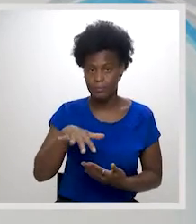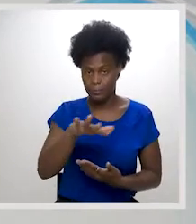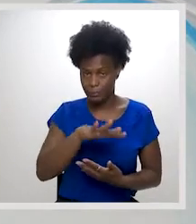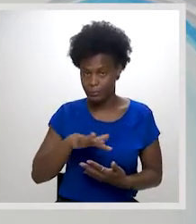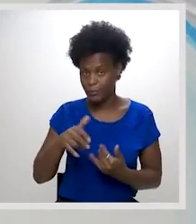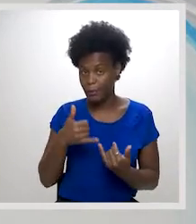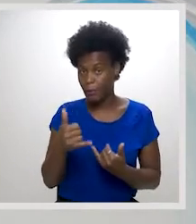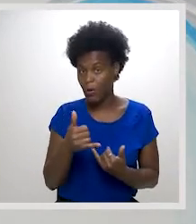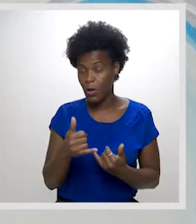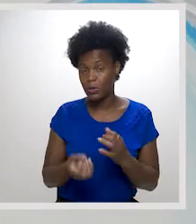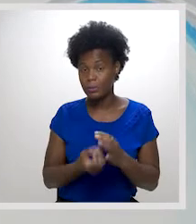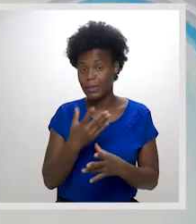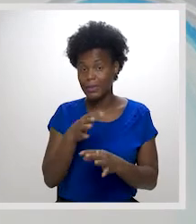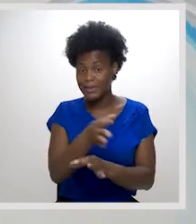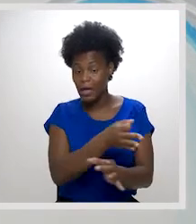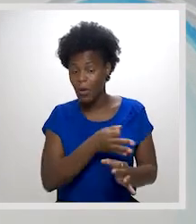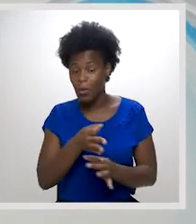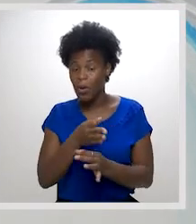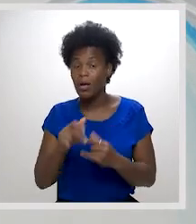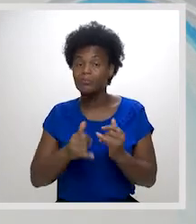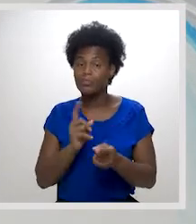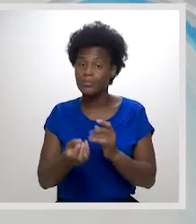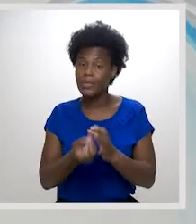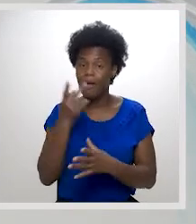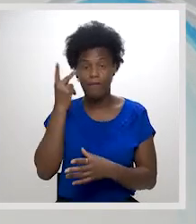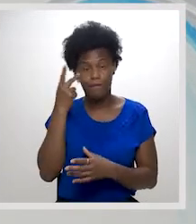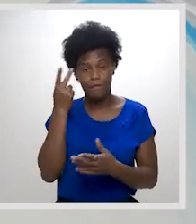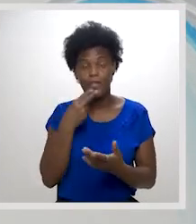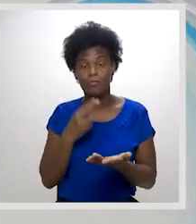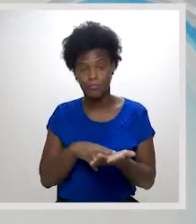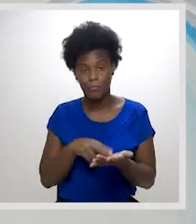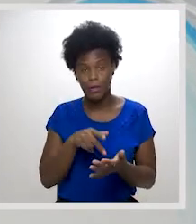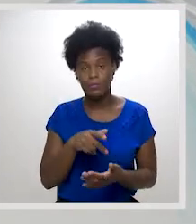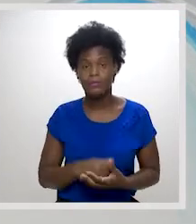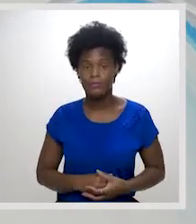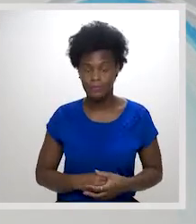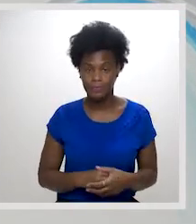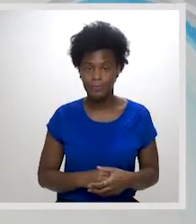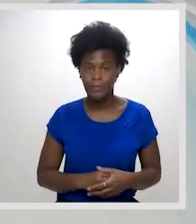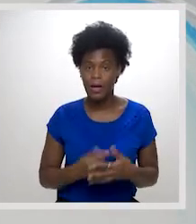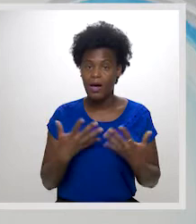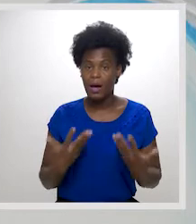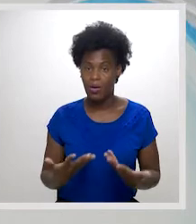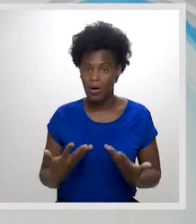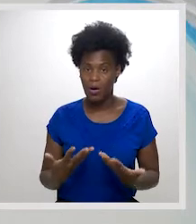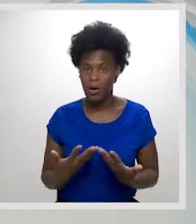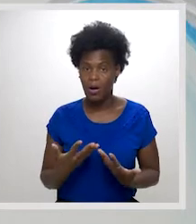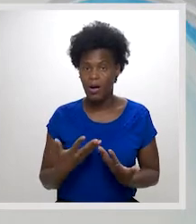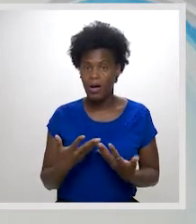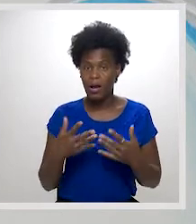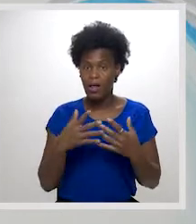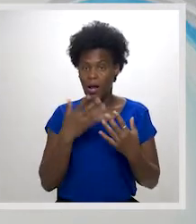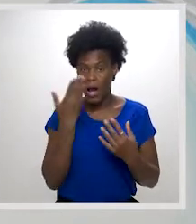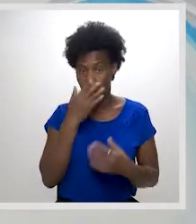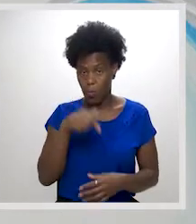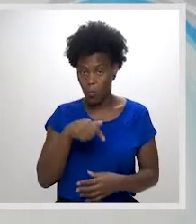terrestre. E depois do surgimento da célula é que veio a surgir a vida propriamente dita. E agora, a